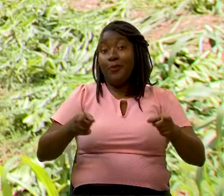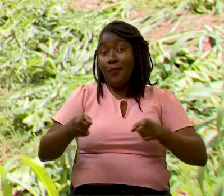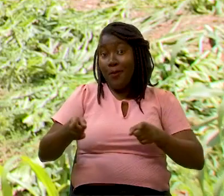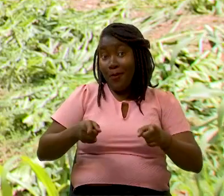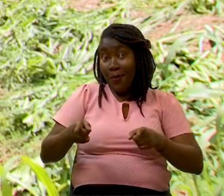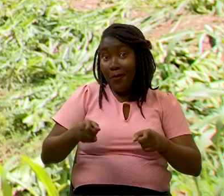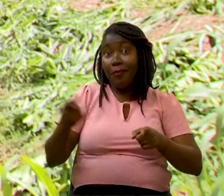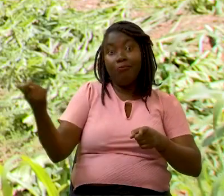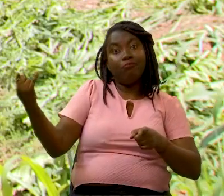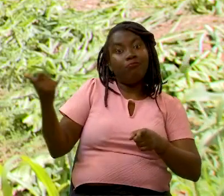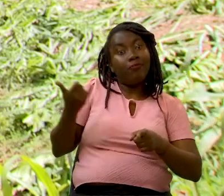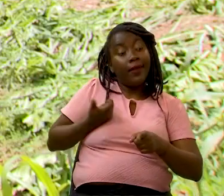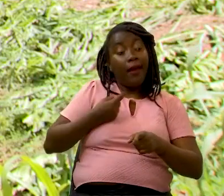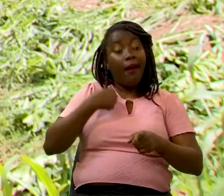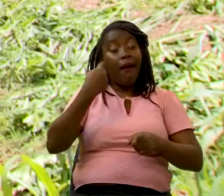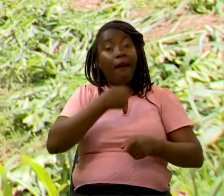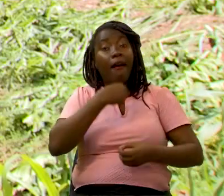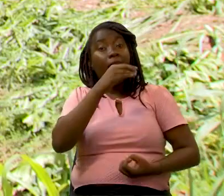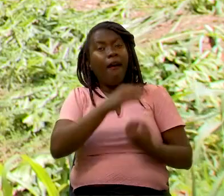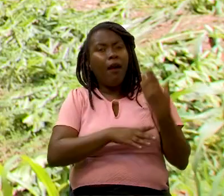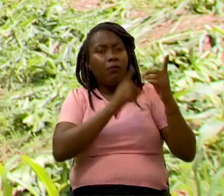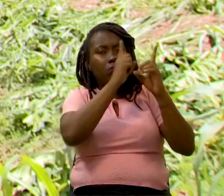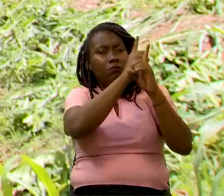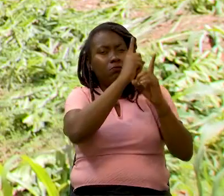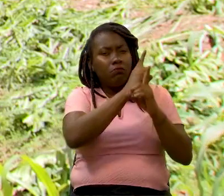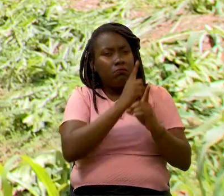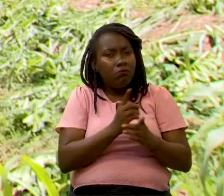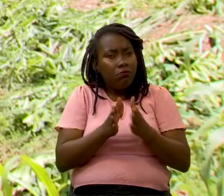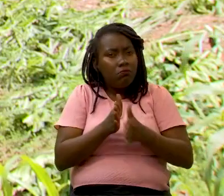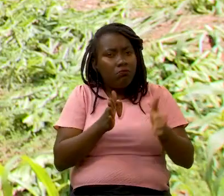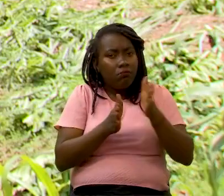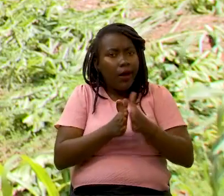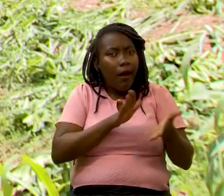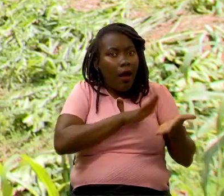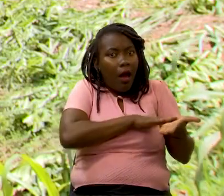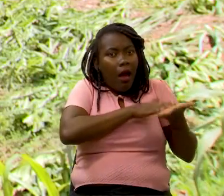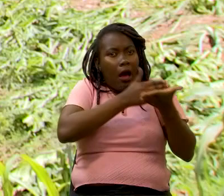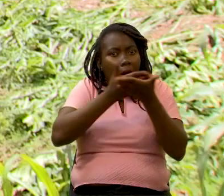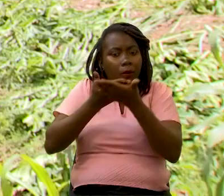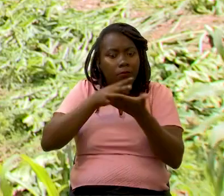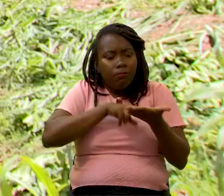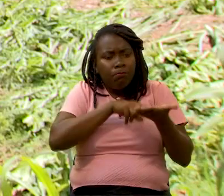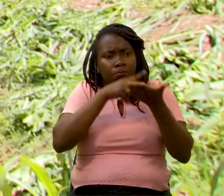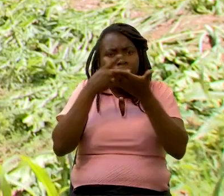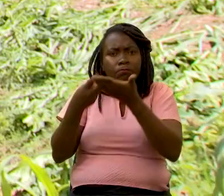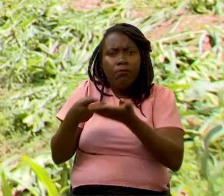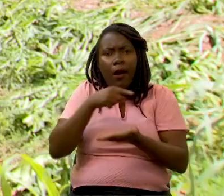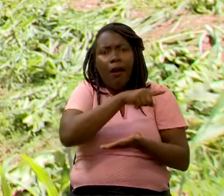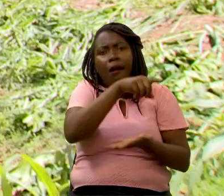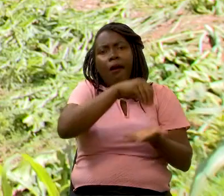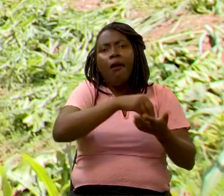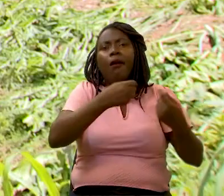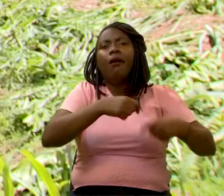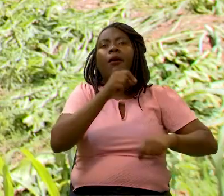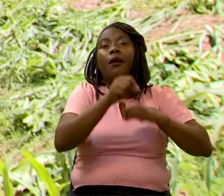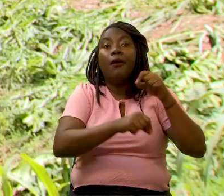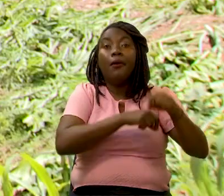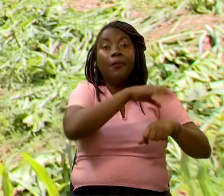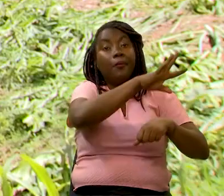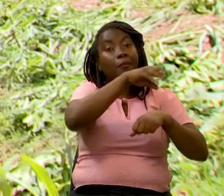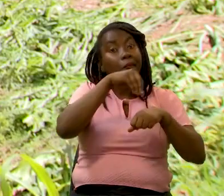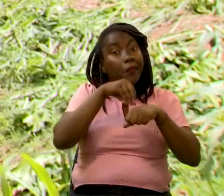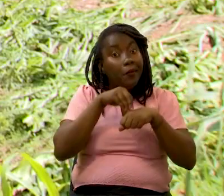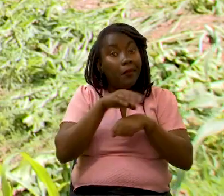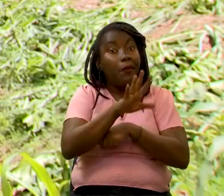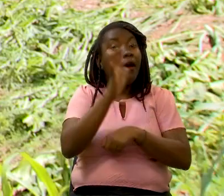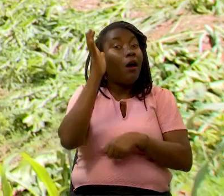nesse momento, eles nos acionaram para que a gente pudesse gerar um processo de diagnóstico para conseguir interpretar, entender quais são as necessidades da